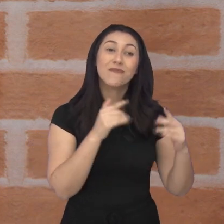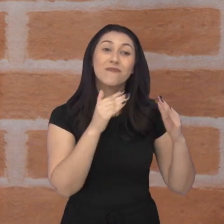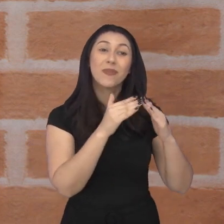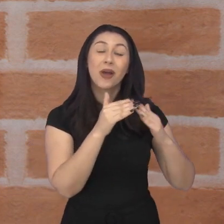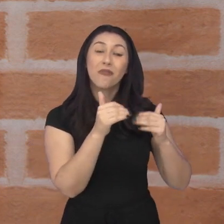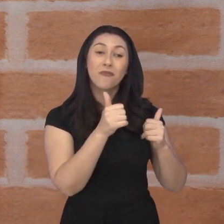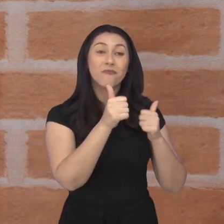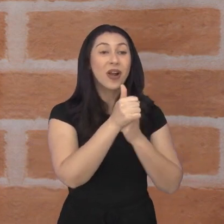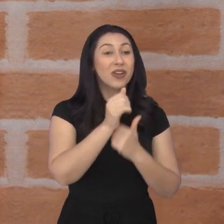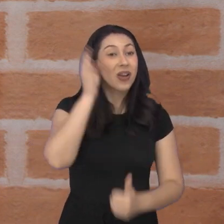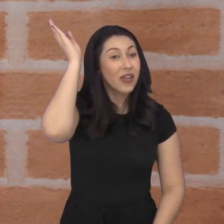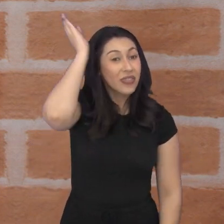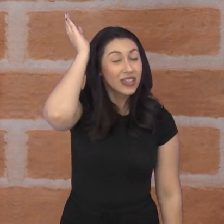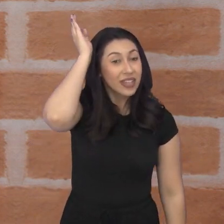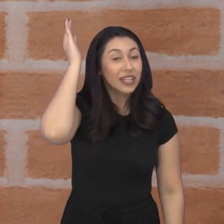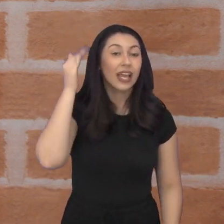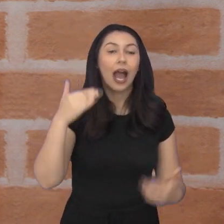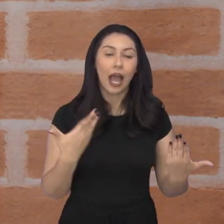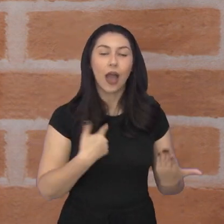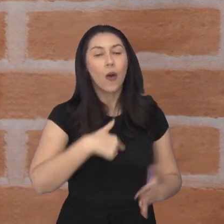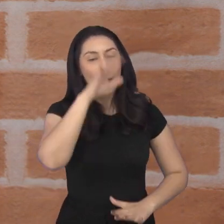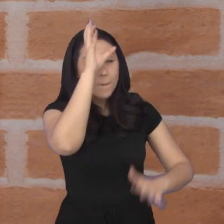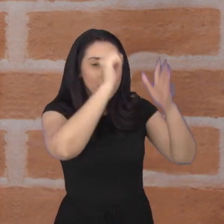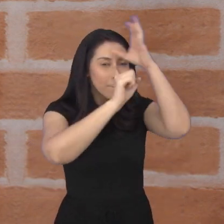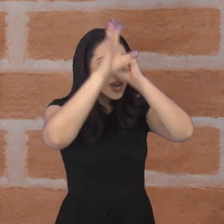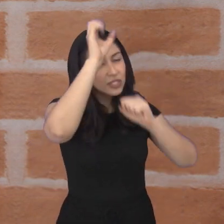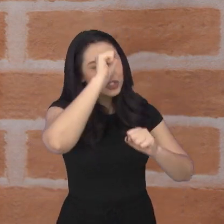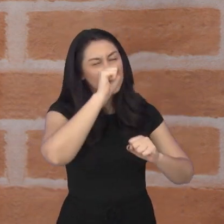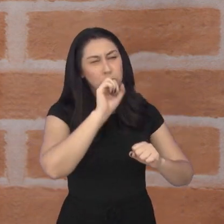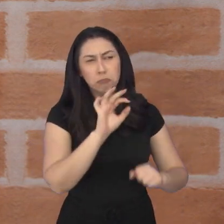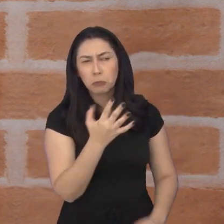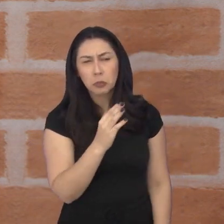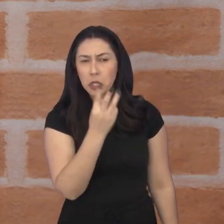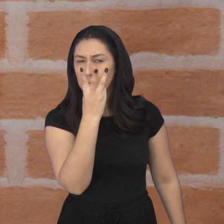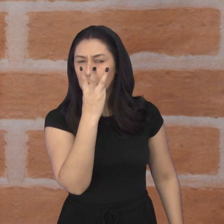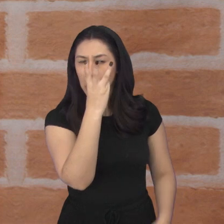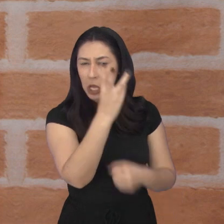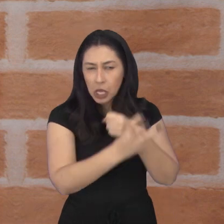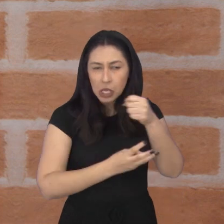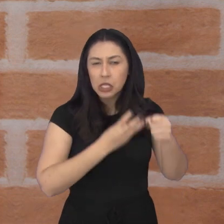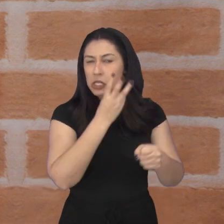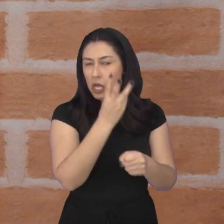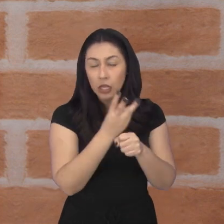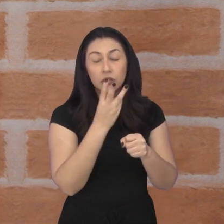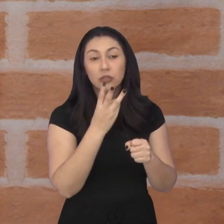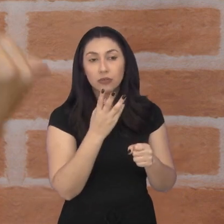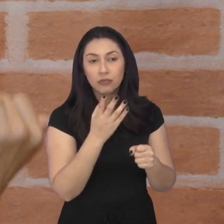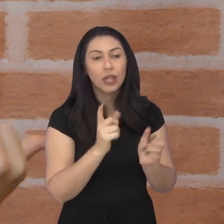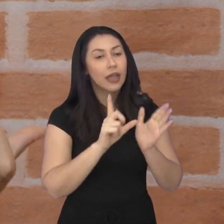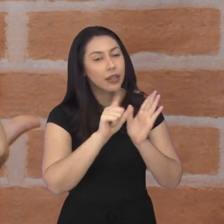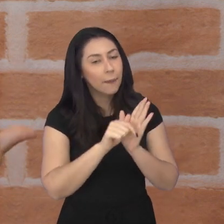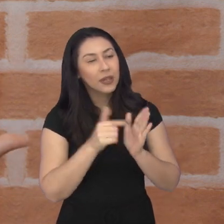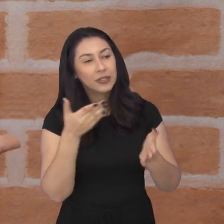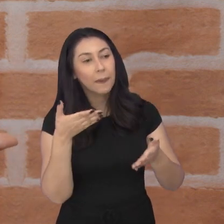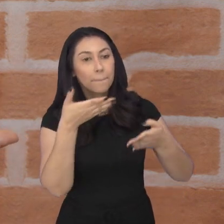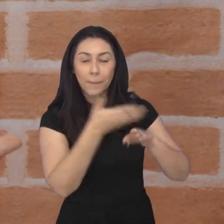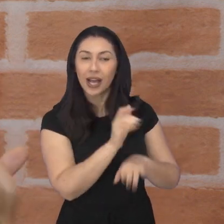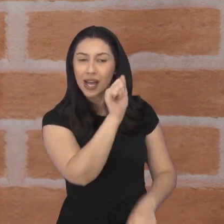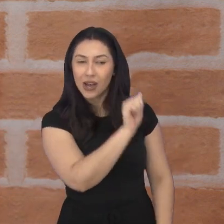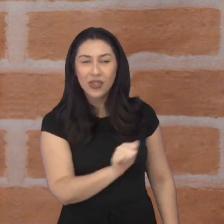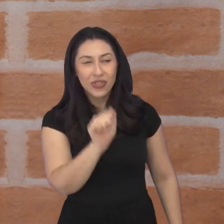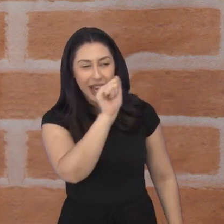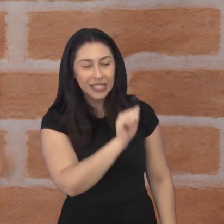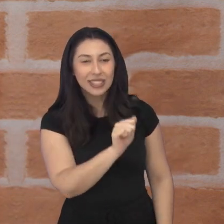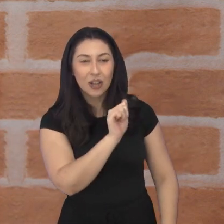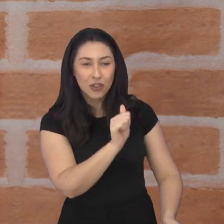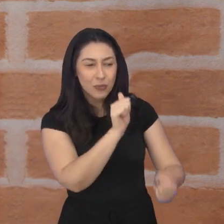Sesc, então aprender a nadar mesmo foi no Sesc. Entendi. Fiquei lá uns 3 anos, né, com 4, 5, 6 anos, que aí eu fui para a Associação Esportiva São José,